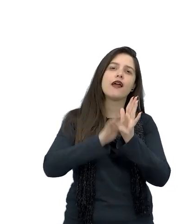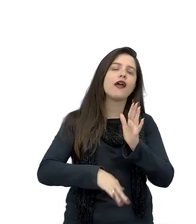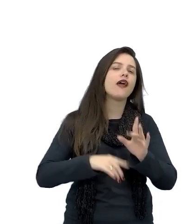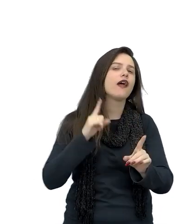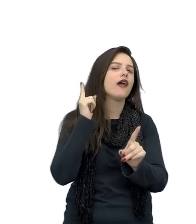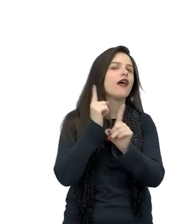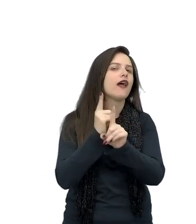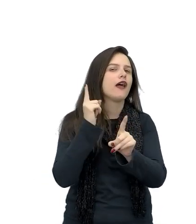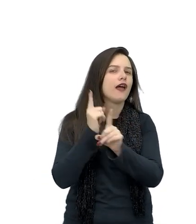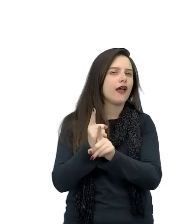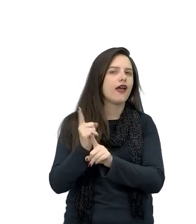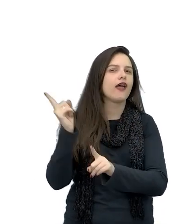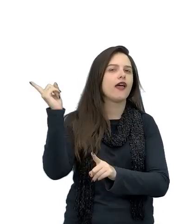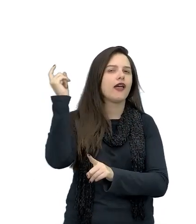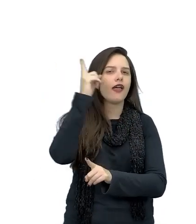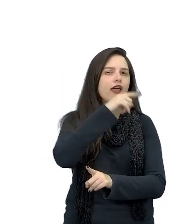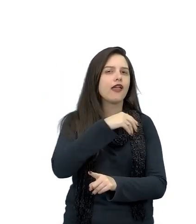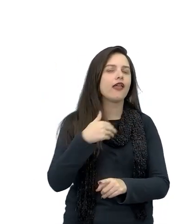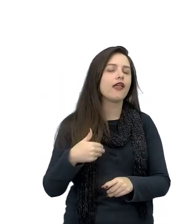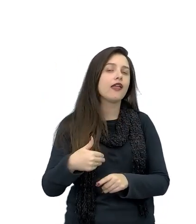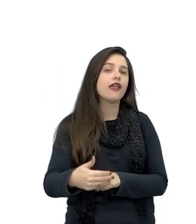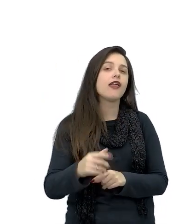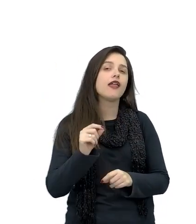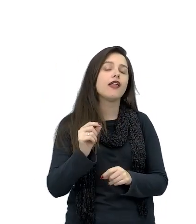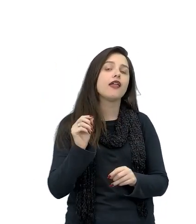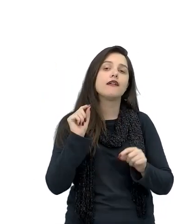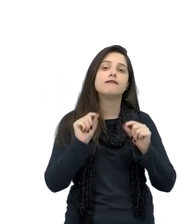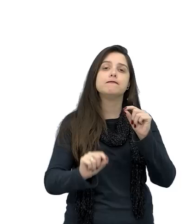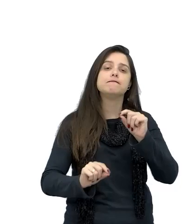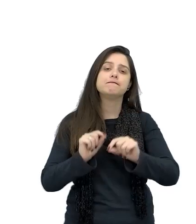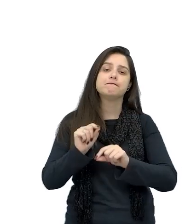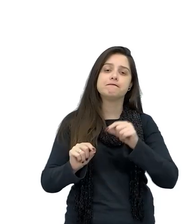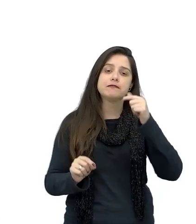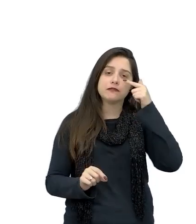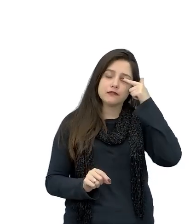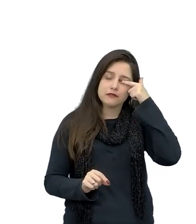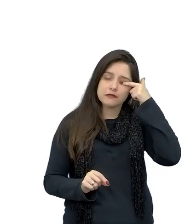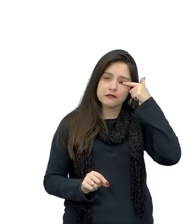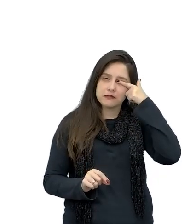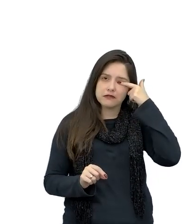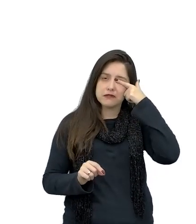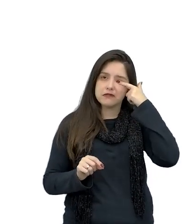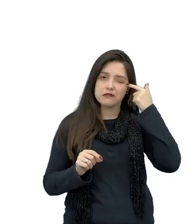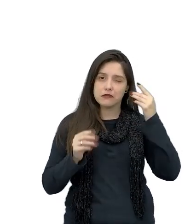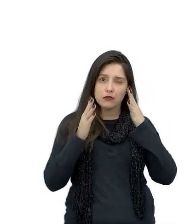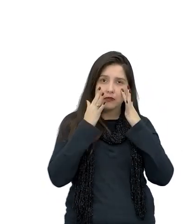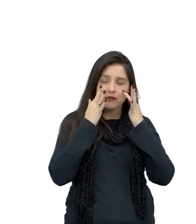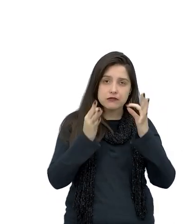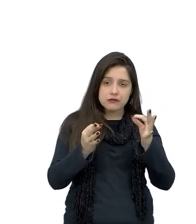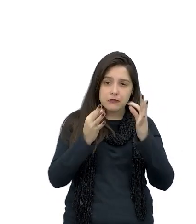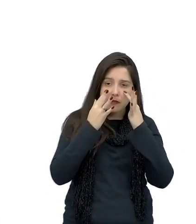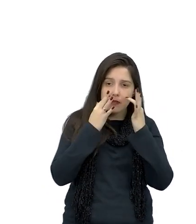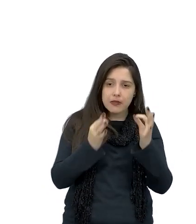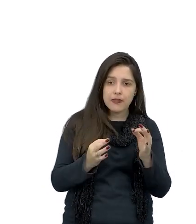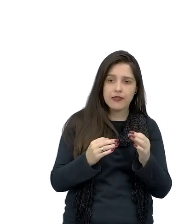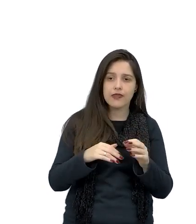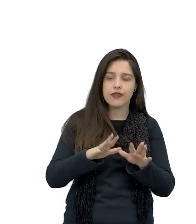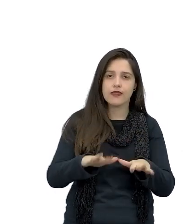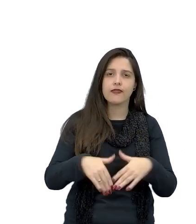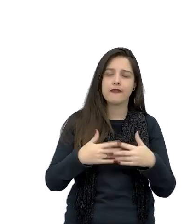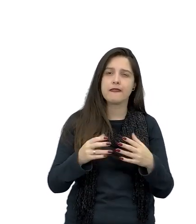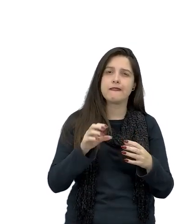mais difícil. E isso, gente, é um ponto de chamada de atenção para os próprios aprendizes. Tanto